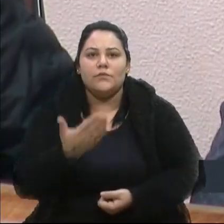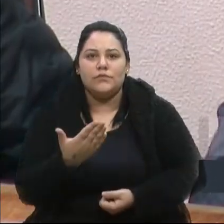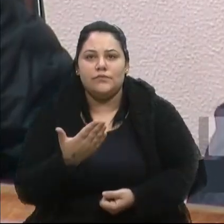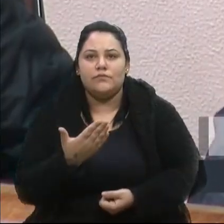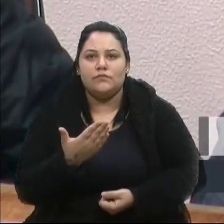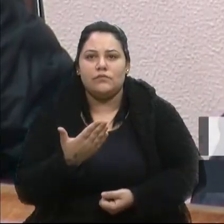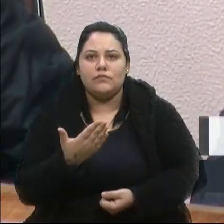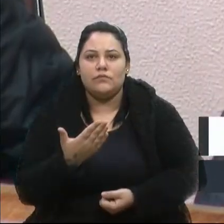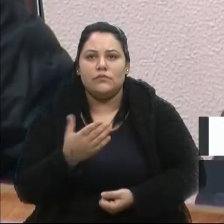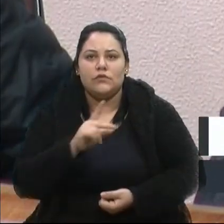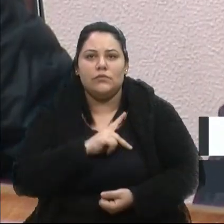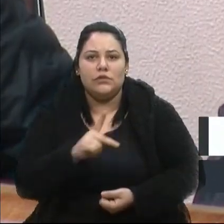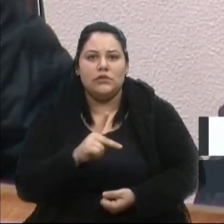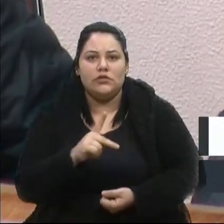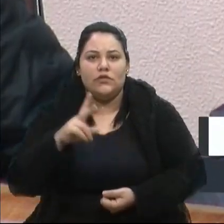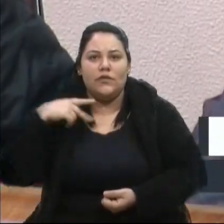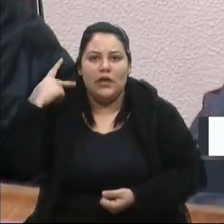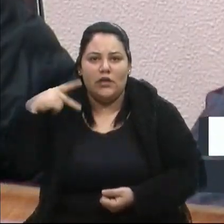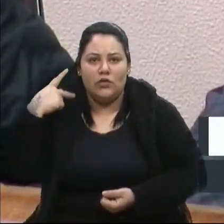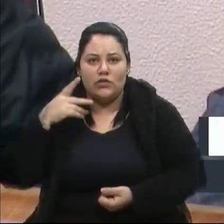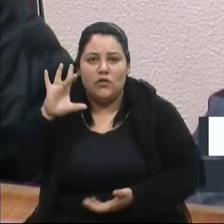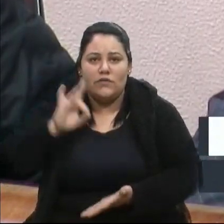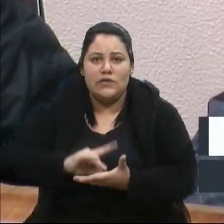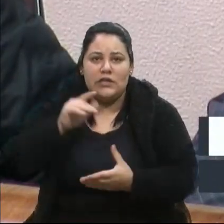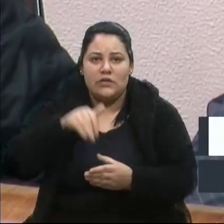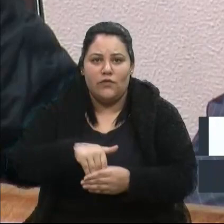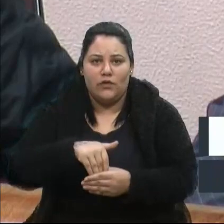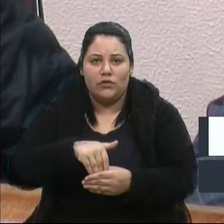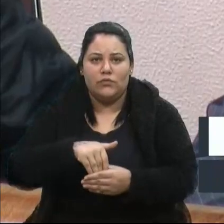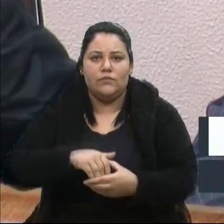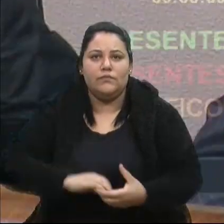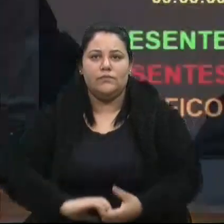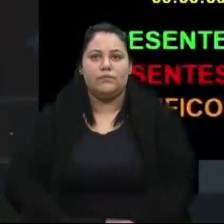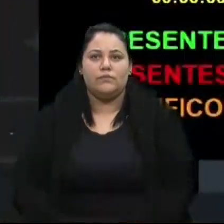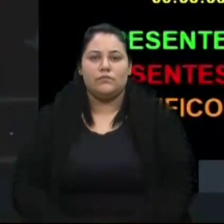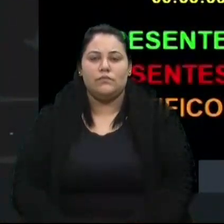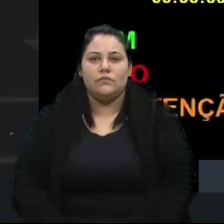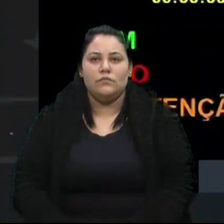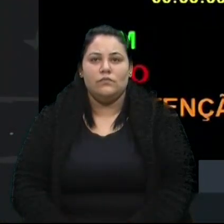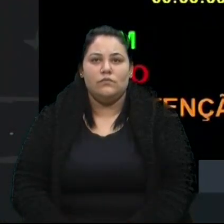Solicito às vereadoras e vereadores que registrem seus votos.